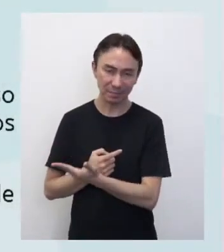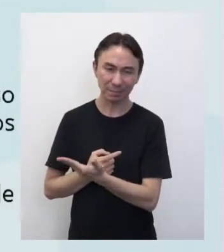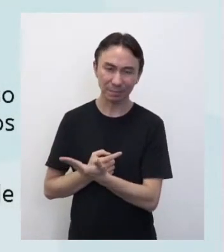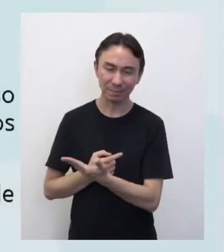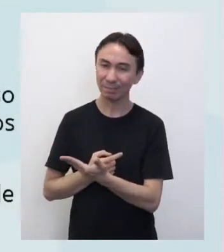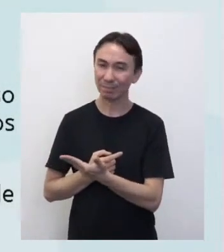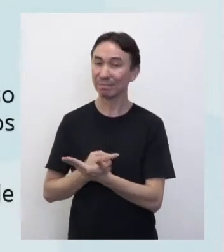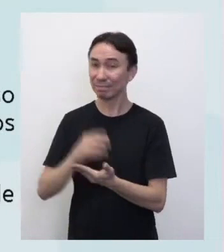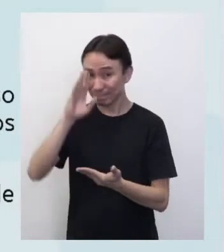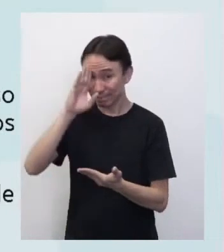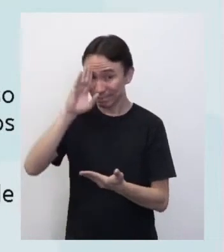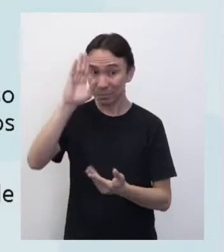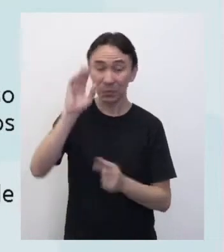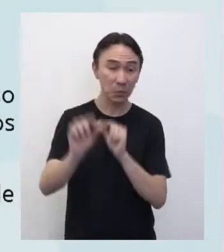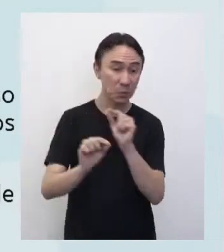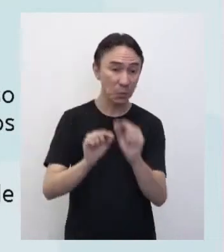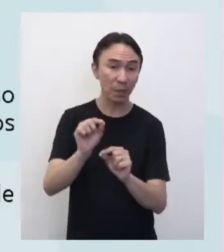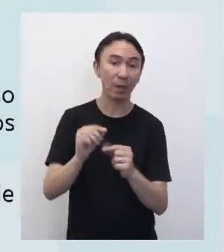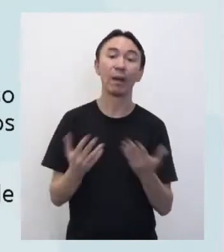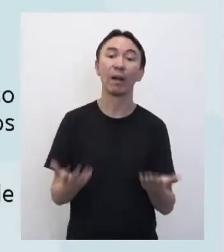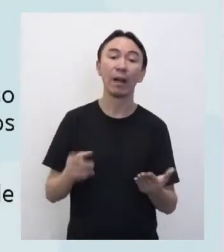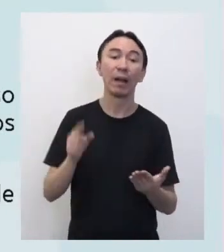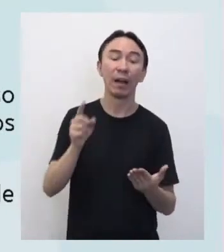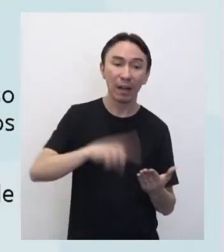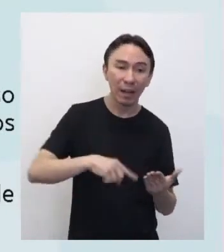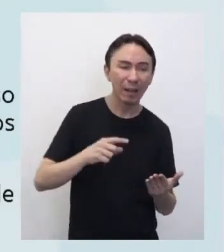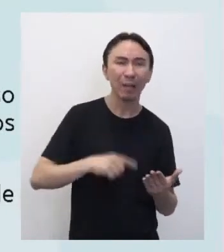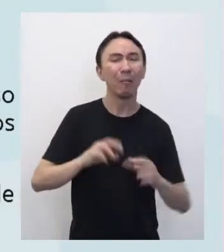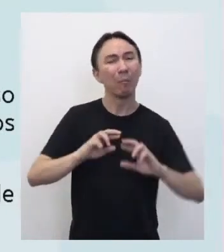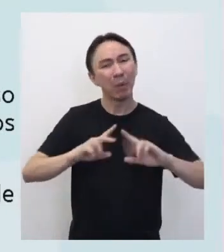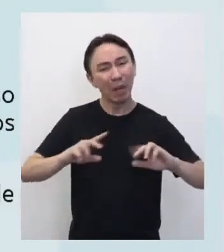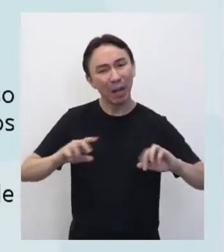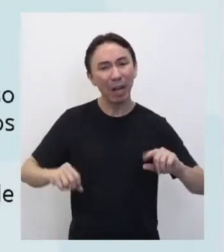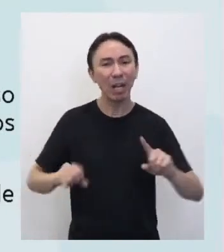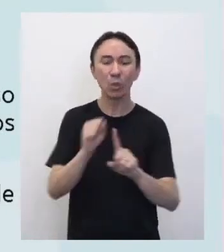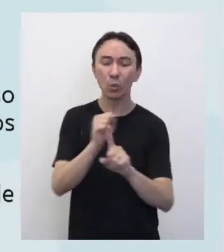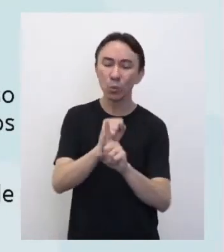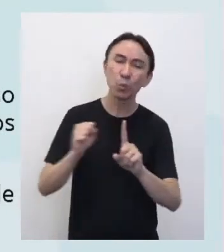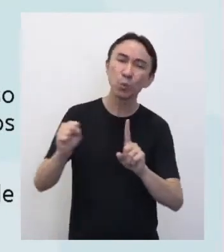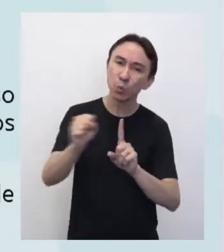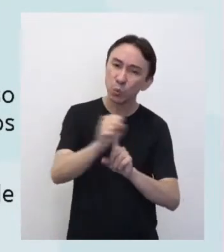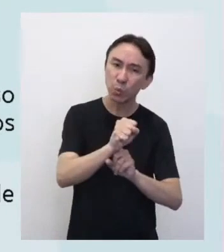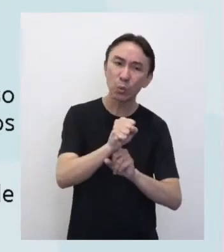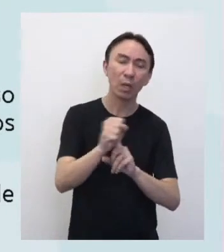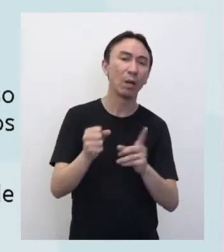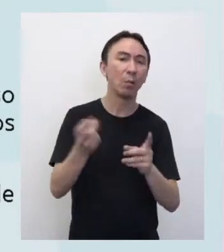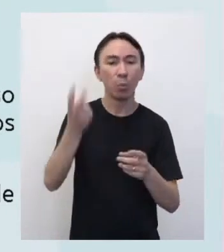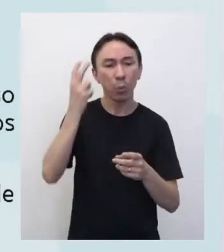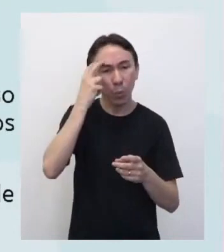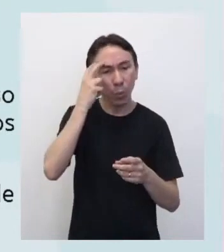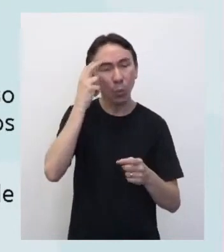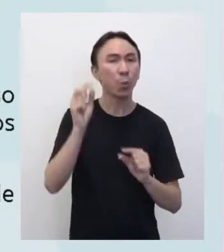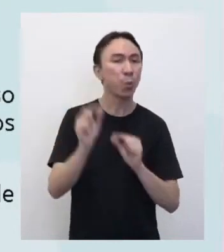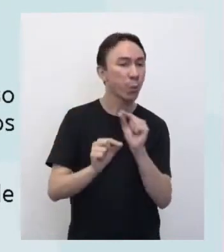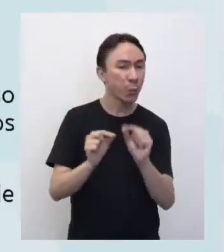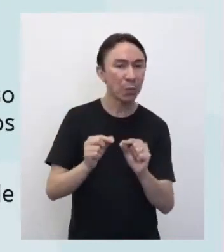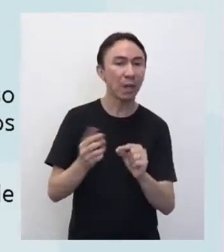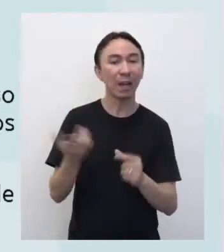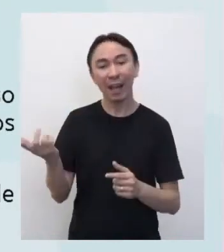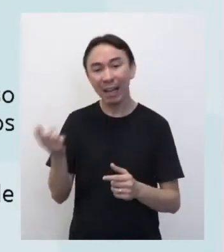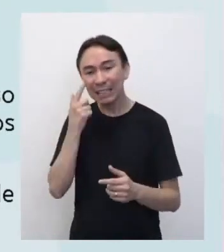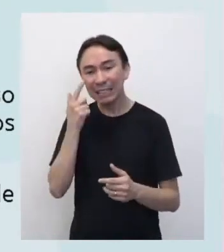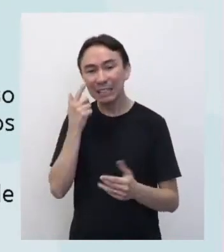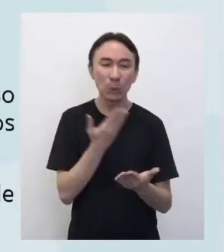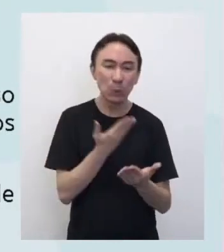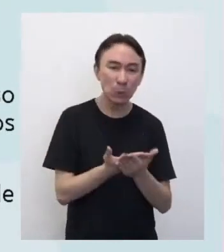a compreensão dos elementos socioculturais que constituem as identidades a partir do estudo das questões de alteridade,